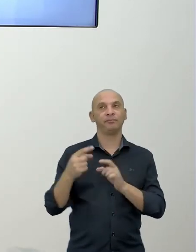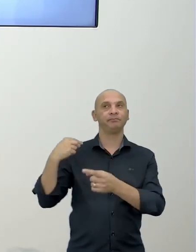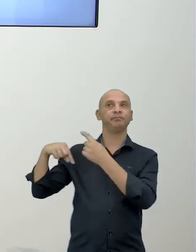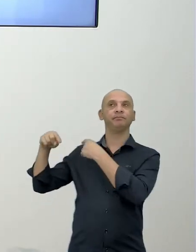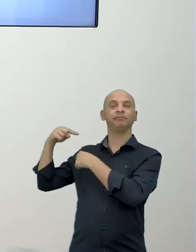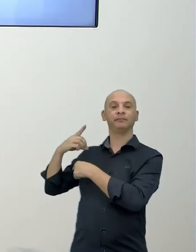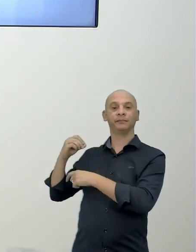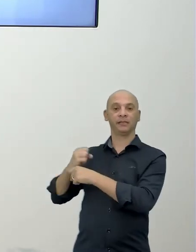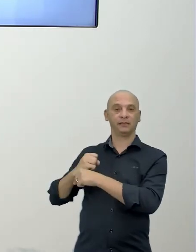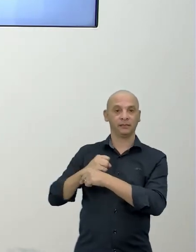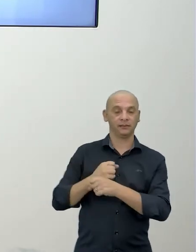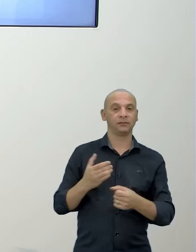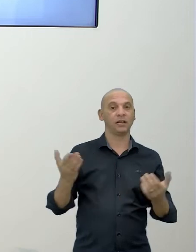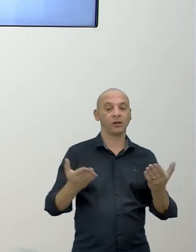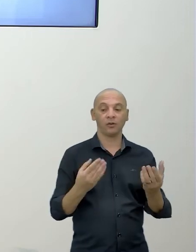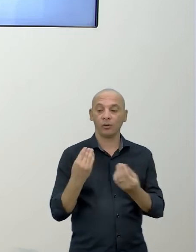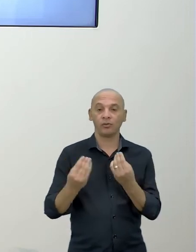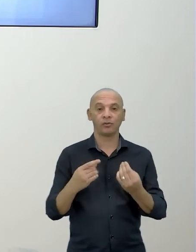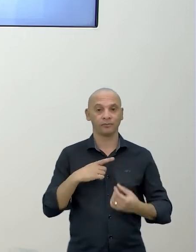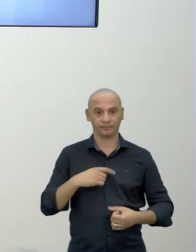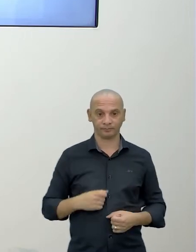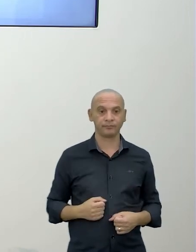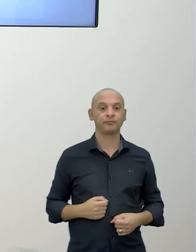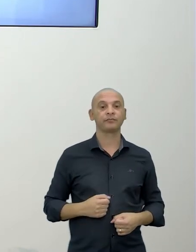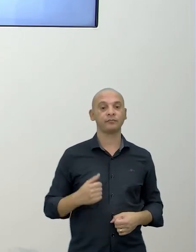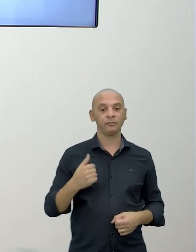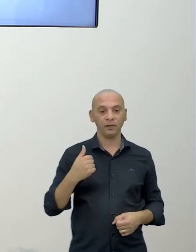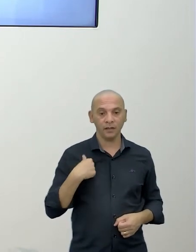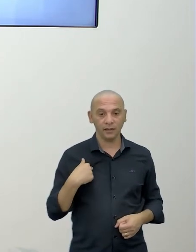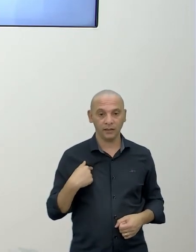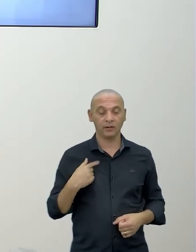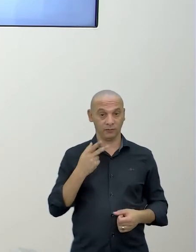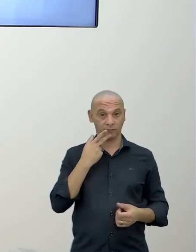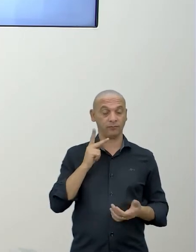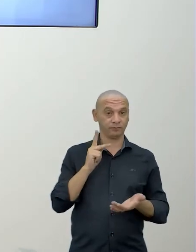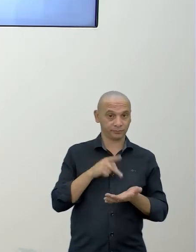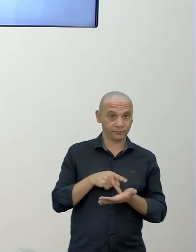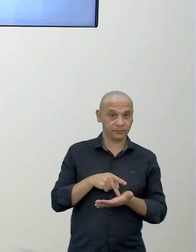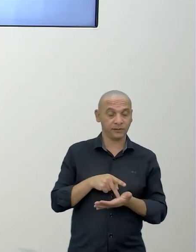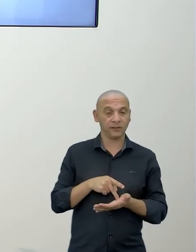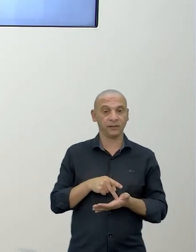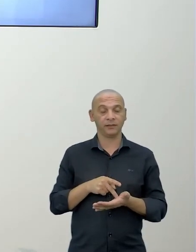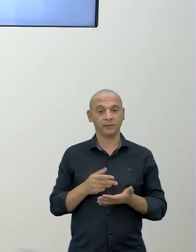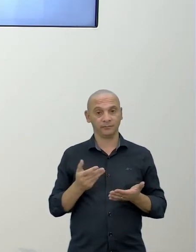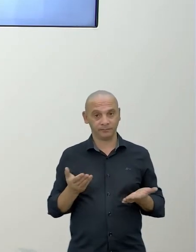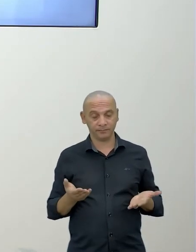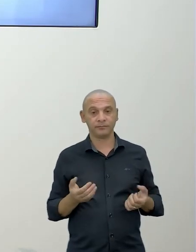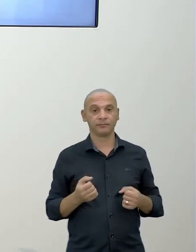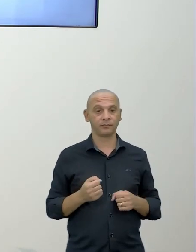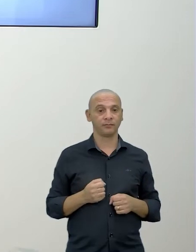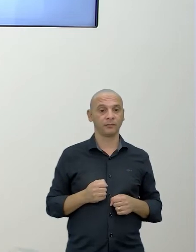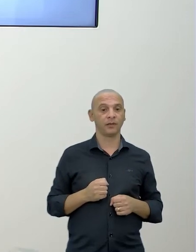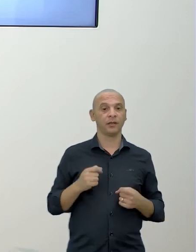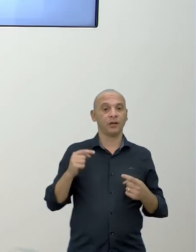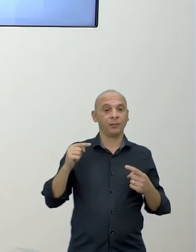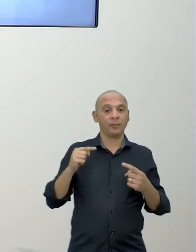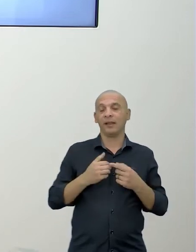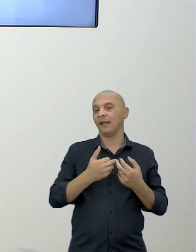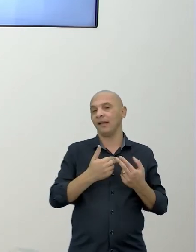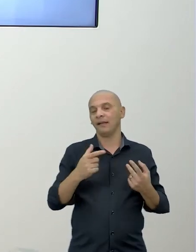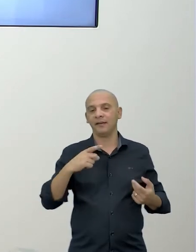apoiar. Então, por exemplo, pegar uma foto de um arquivo de um laguinho há 10 anos atrás e tirar a foto do laguinho hoje. Eu